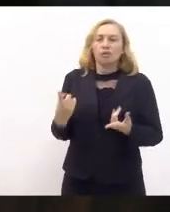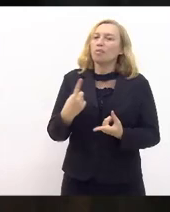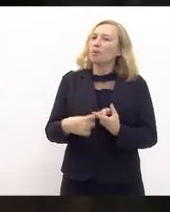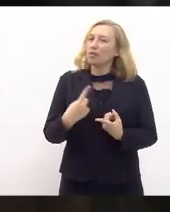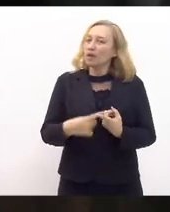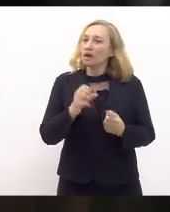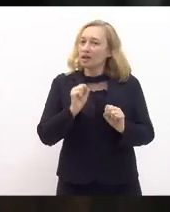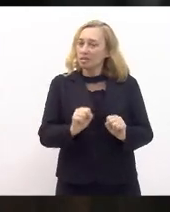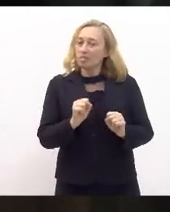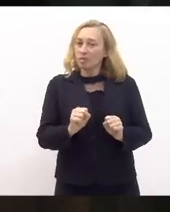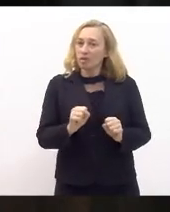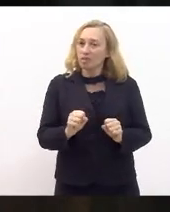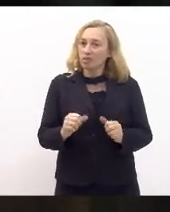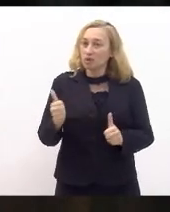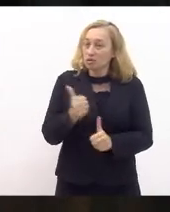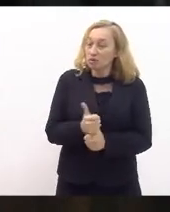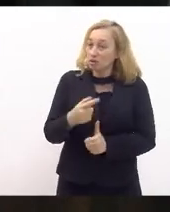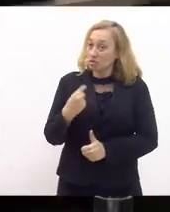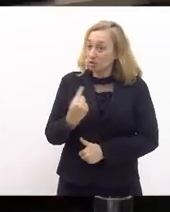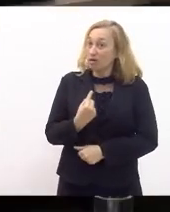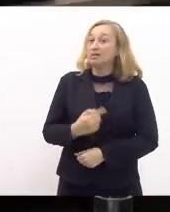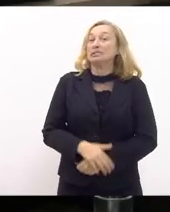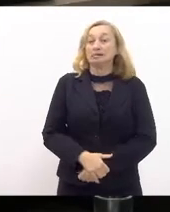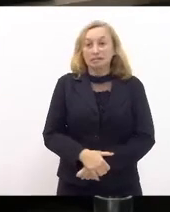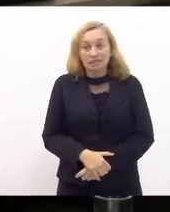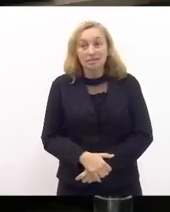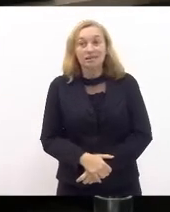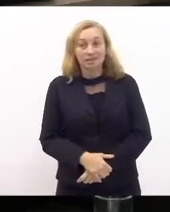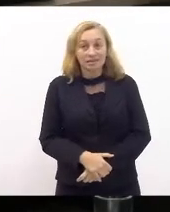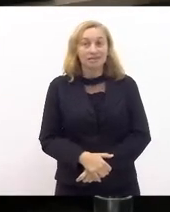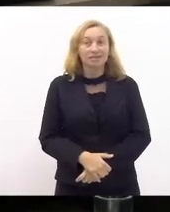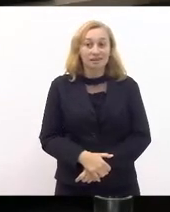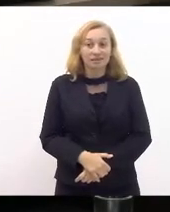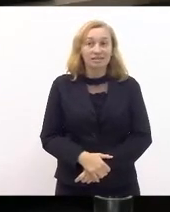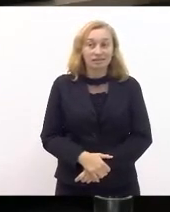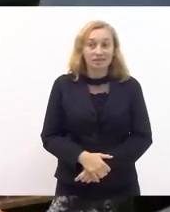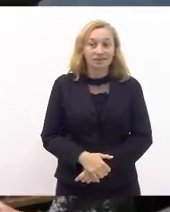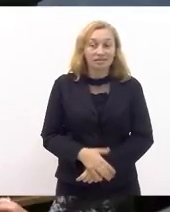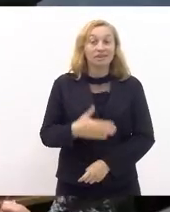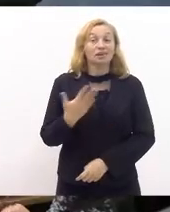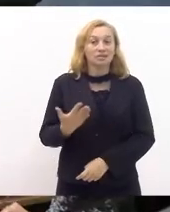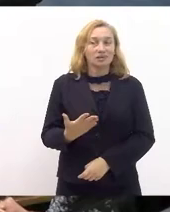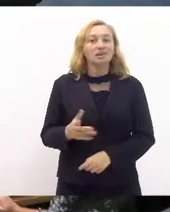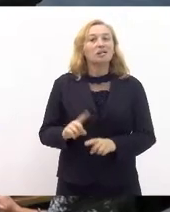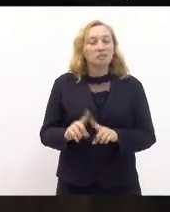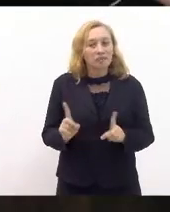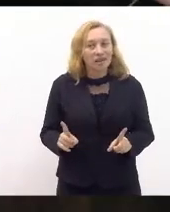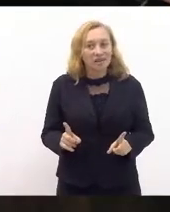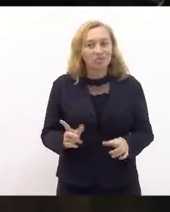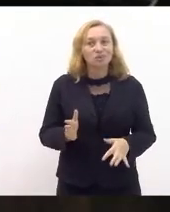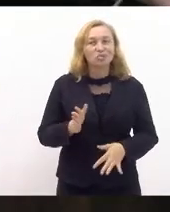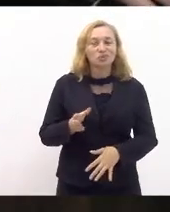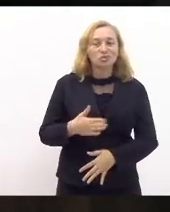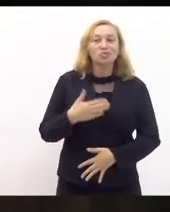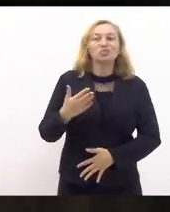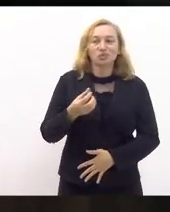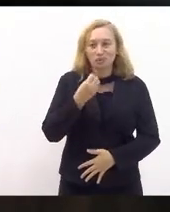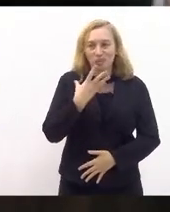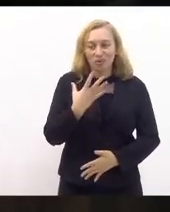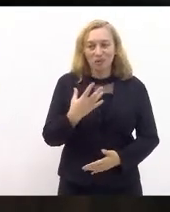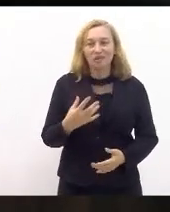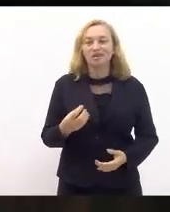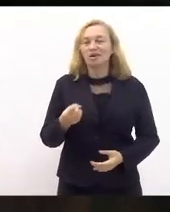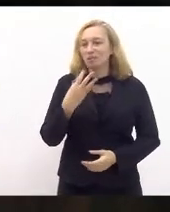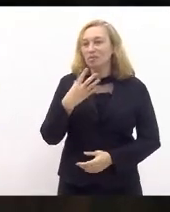ele pode tomar nossa vaga, o coronel Salema. Me assusta. Mas um bom susto, seria um bom parlamentar